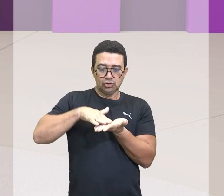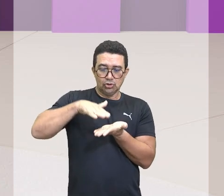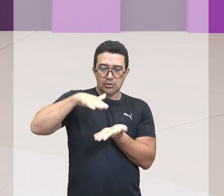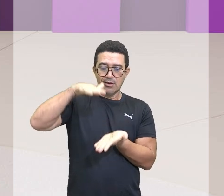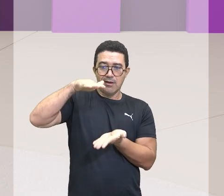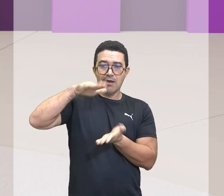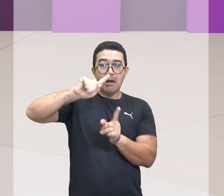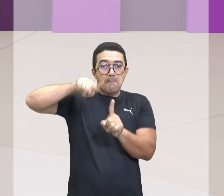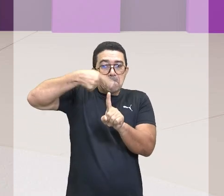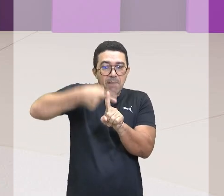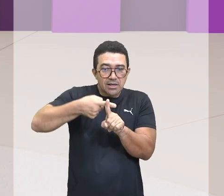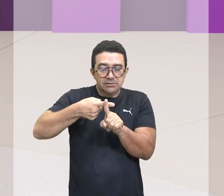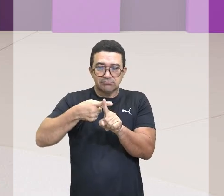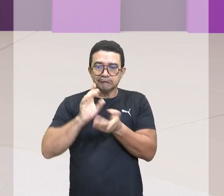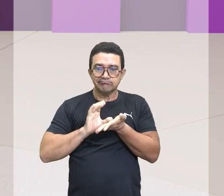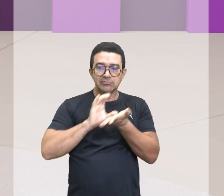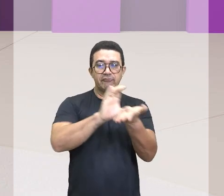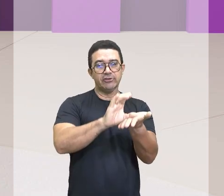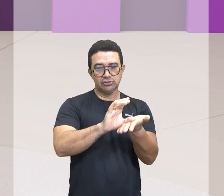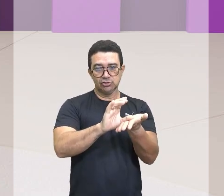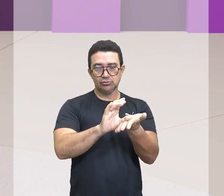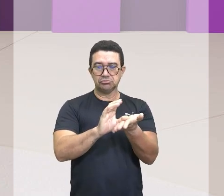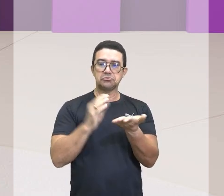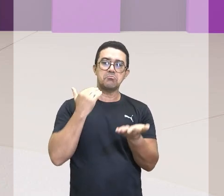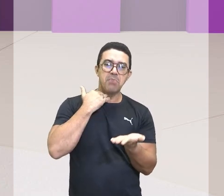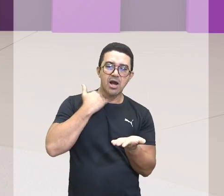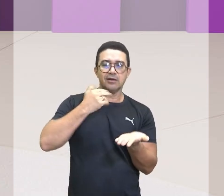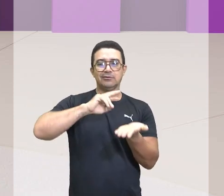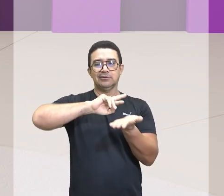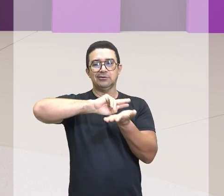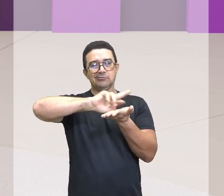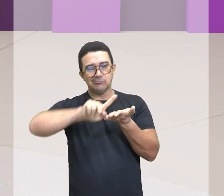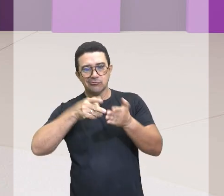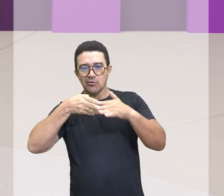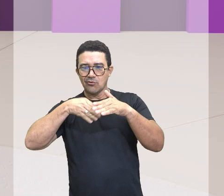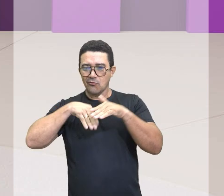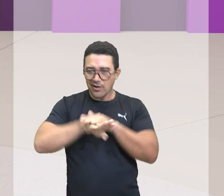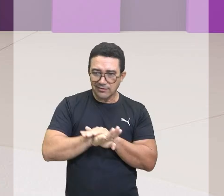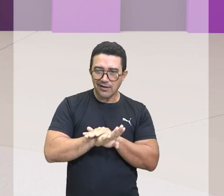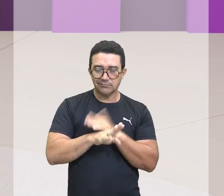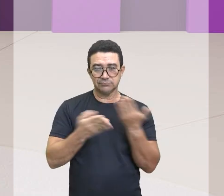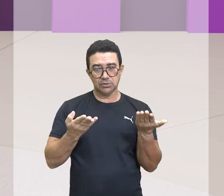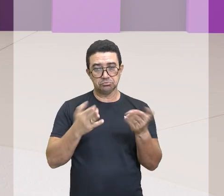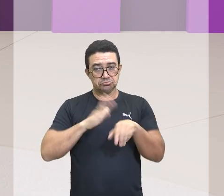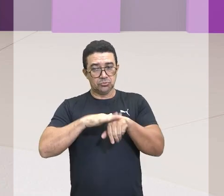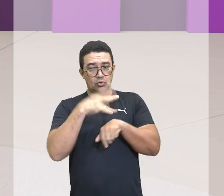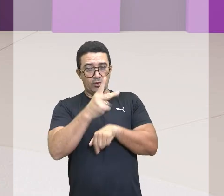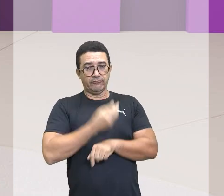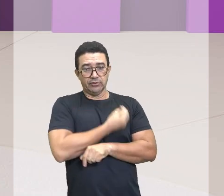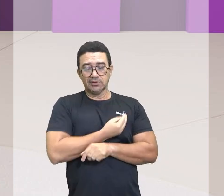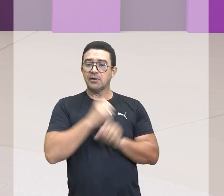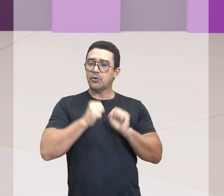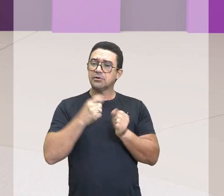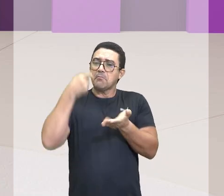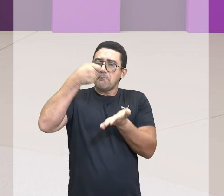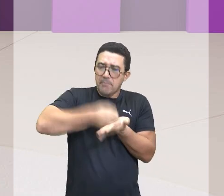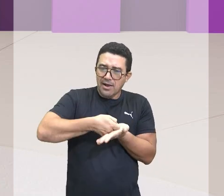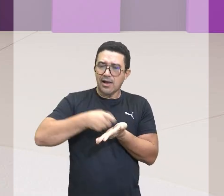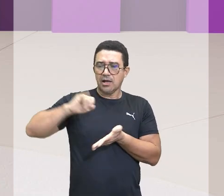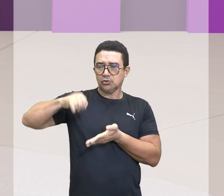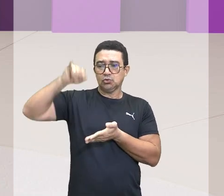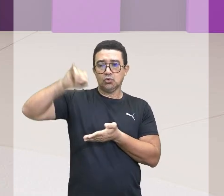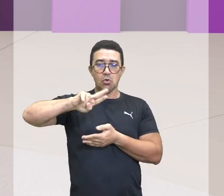mais aplicada em alguma operação financeira. Então, durante a sua vida, você pode tanto pagar quanto receber